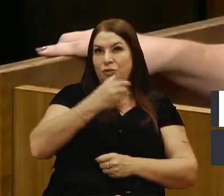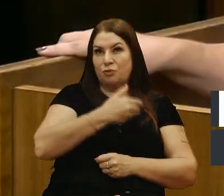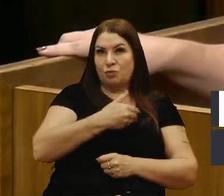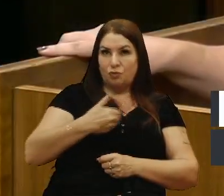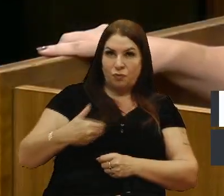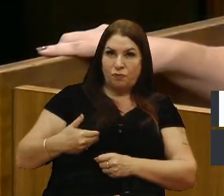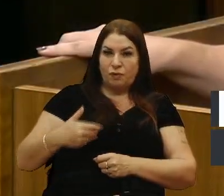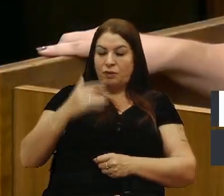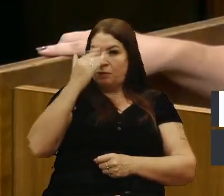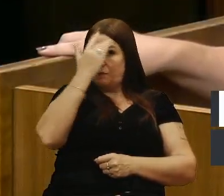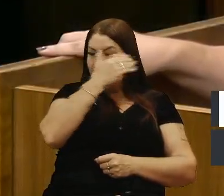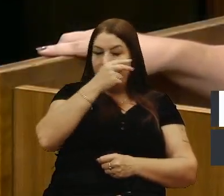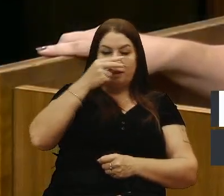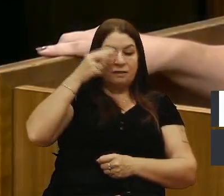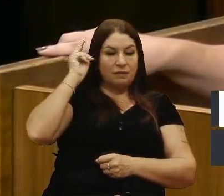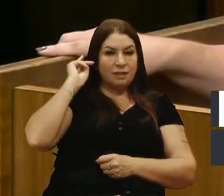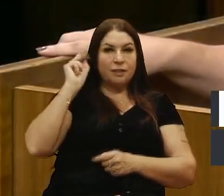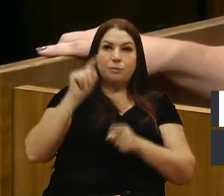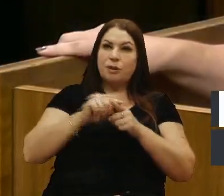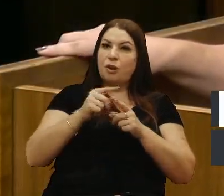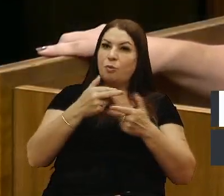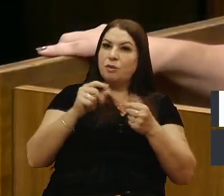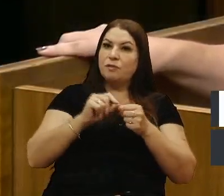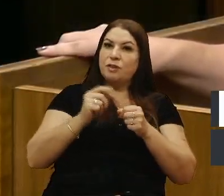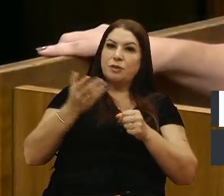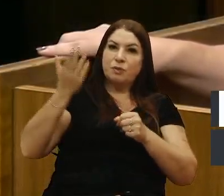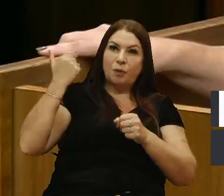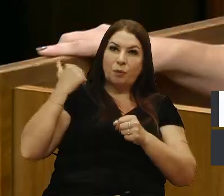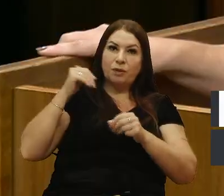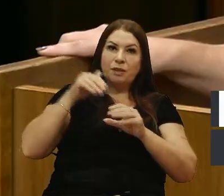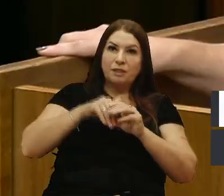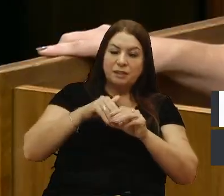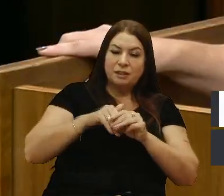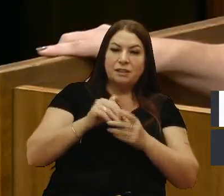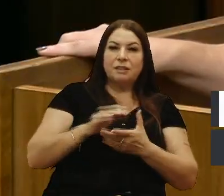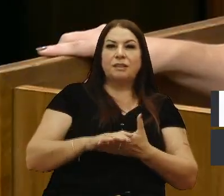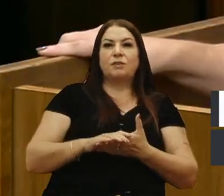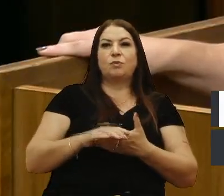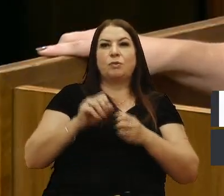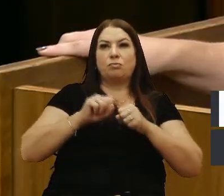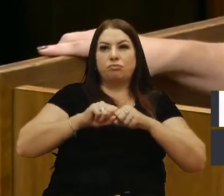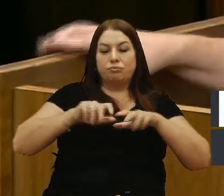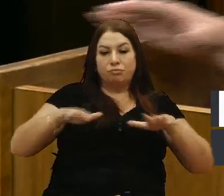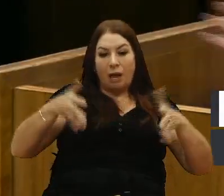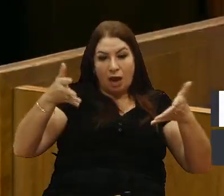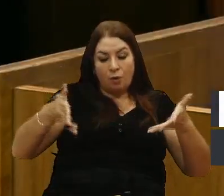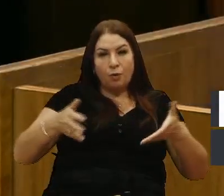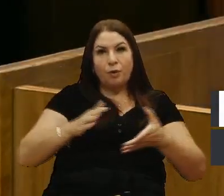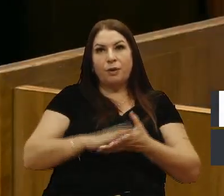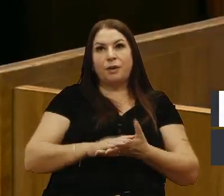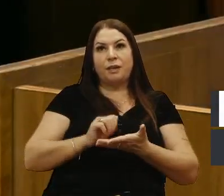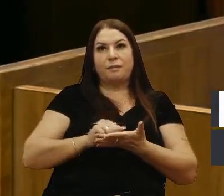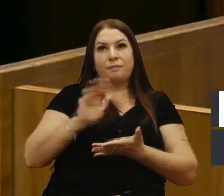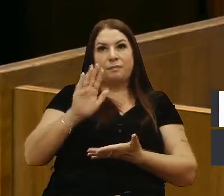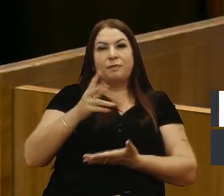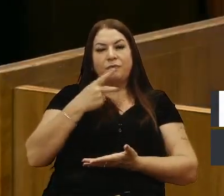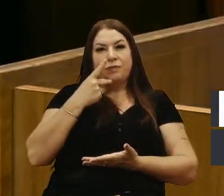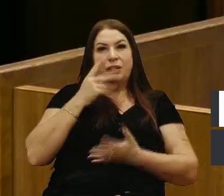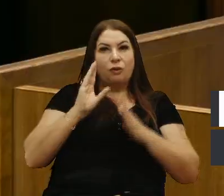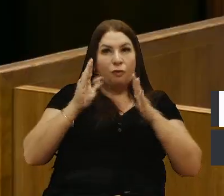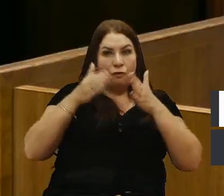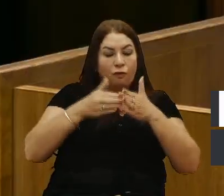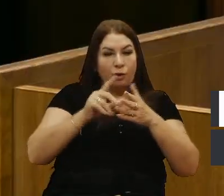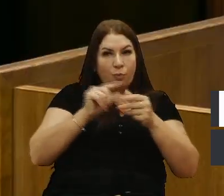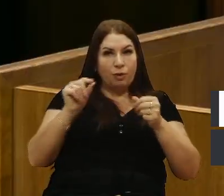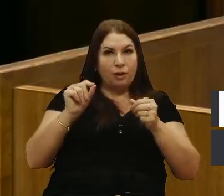governo Adiló Nespolo, algumas feitas ainda na outra eleição, outras reverberadas agora, mas eu queria focar um